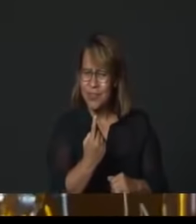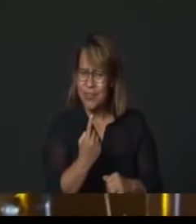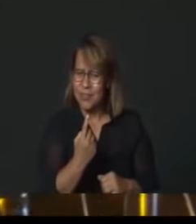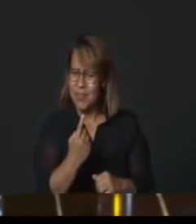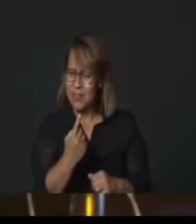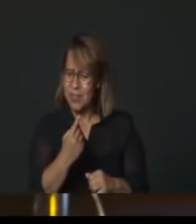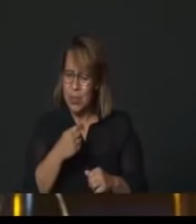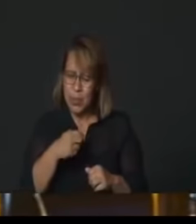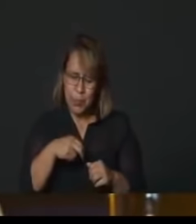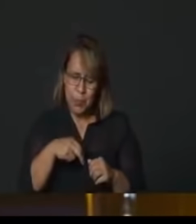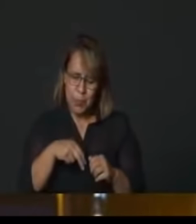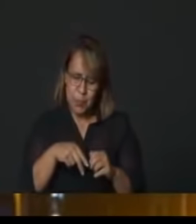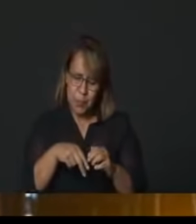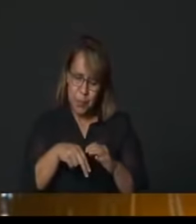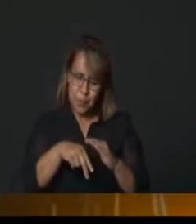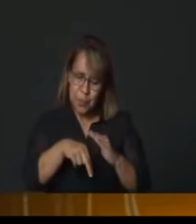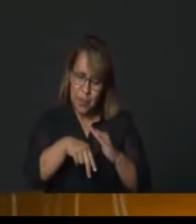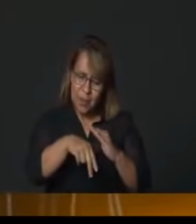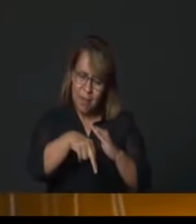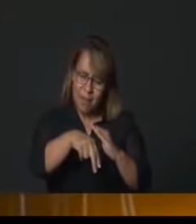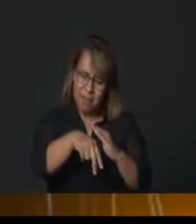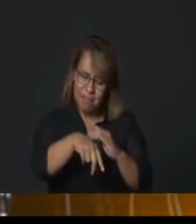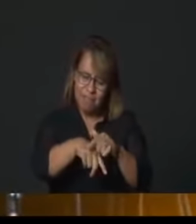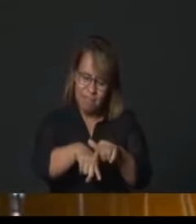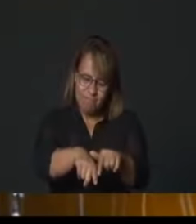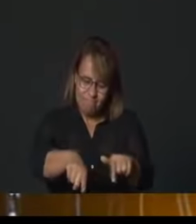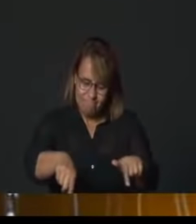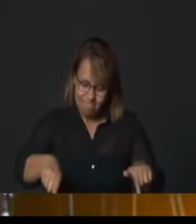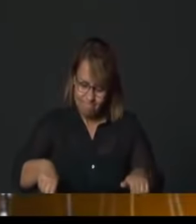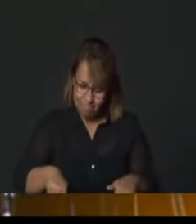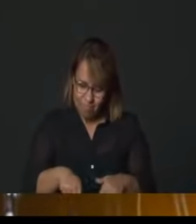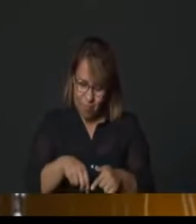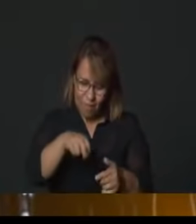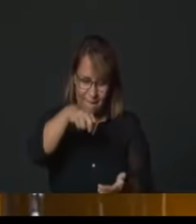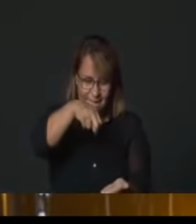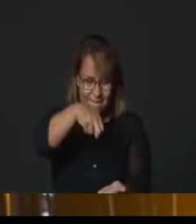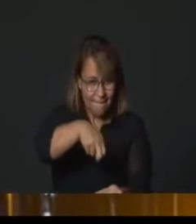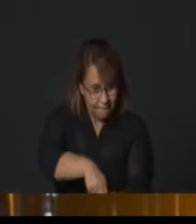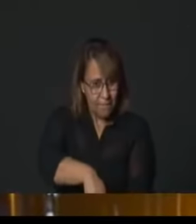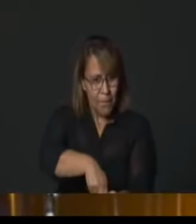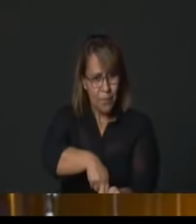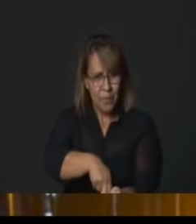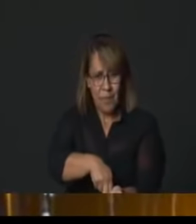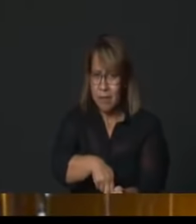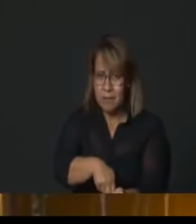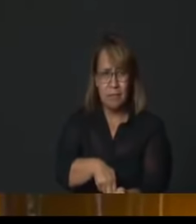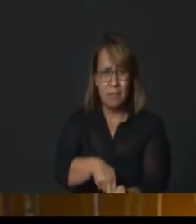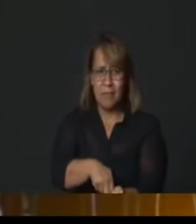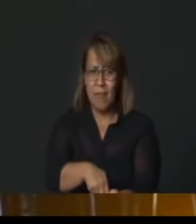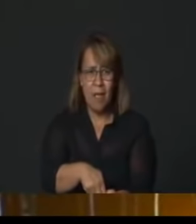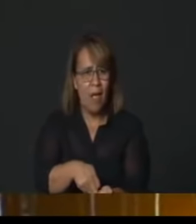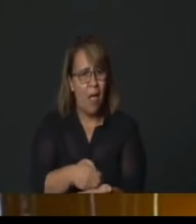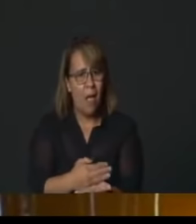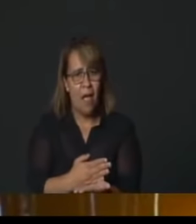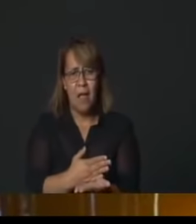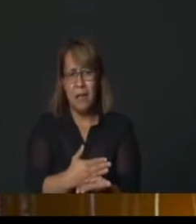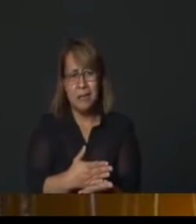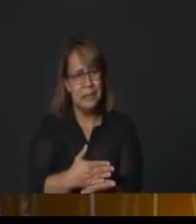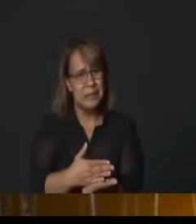e apenas chorou. Sou eu? É você? Ele viu que mesmo sem forças pra